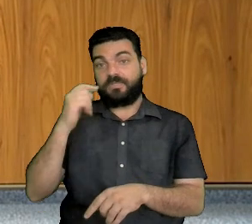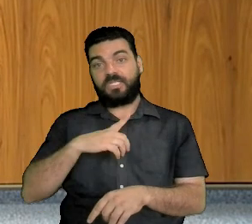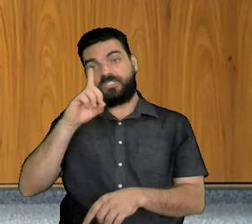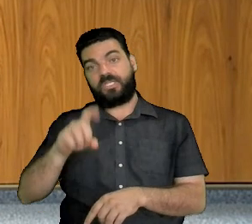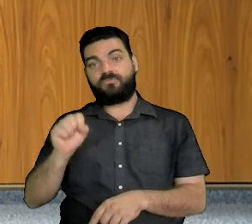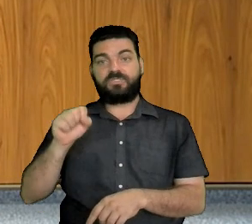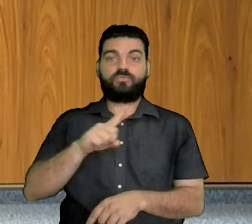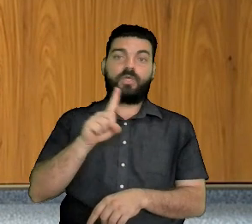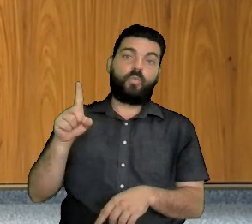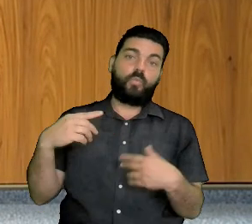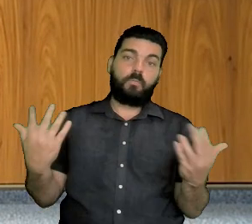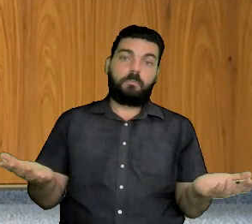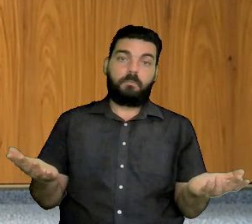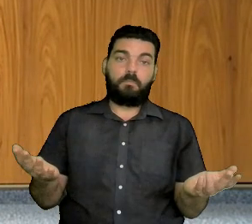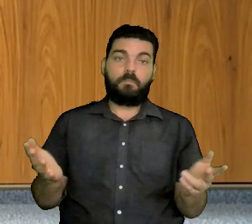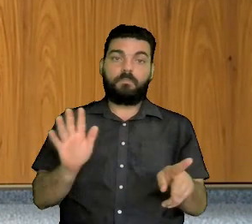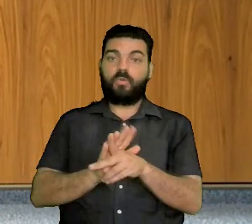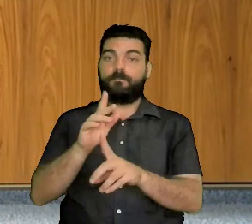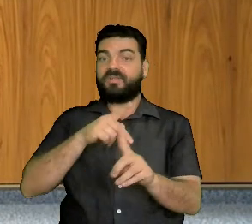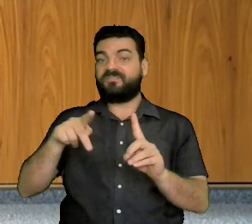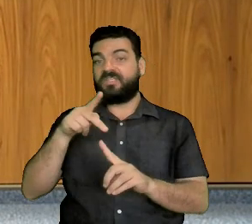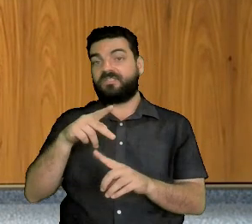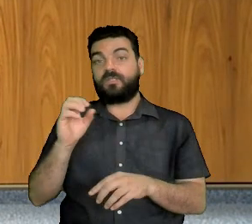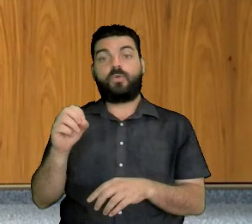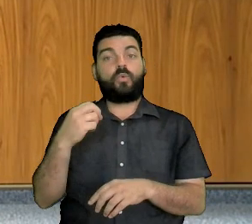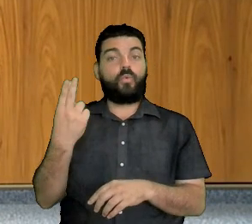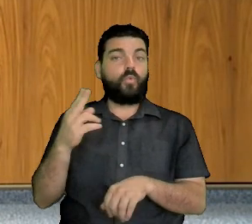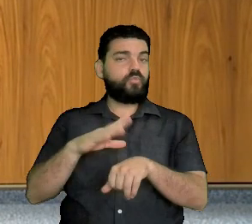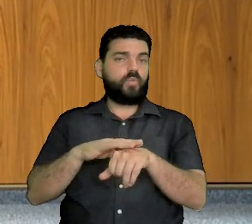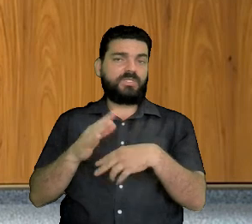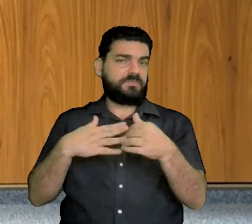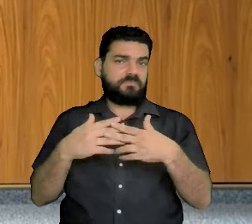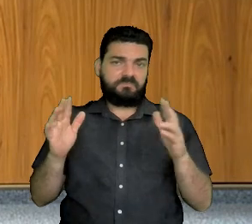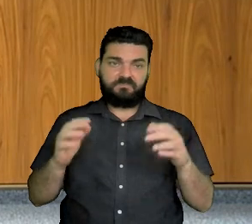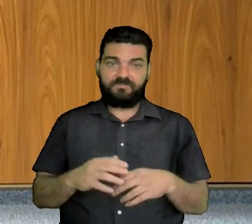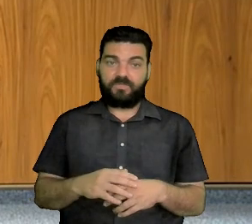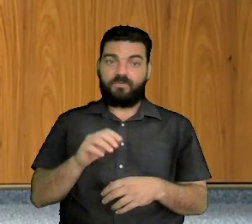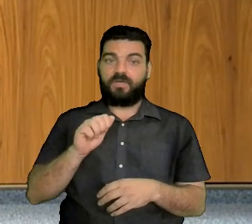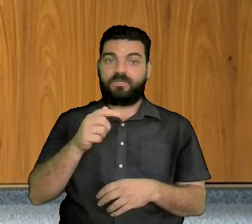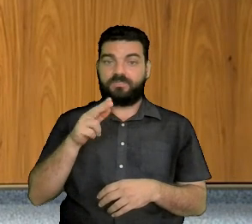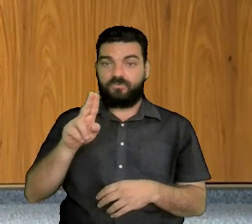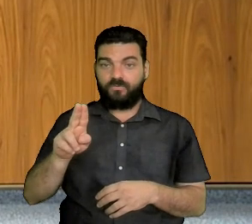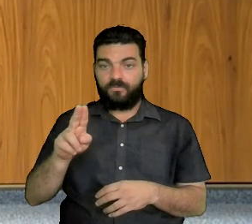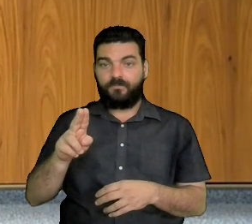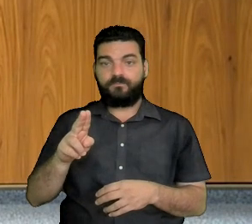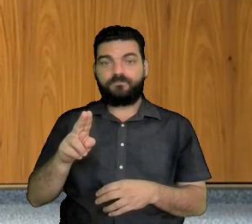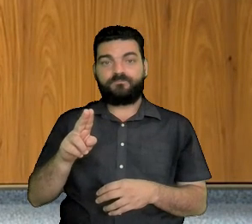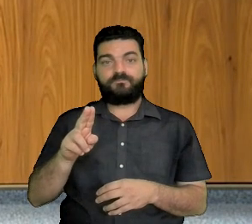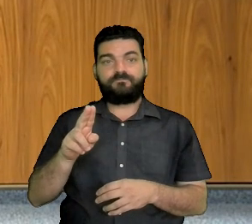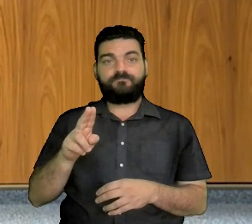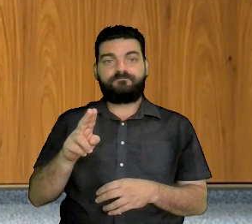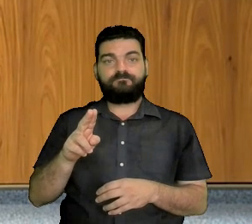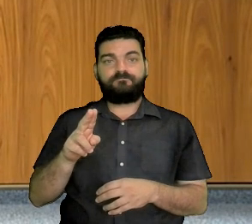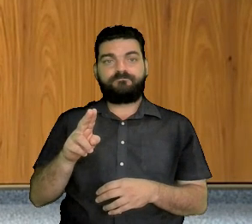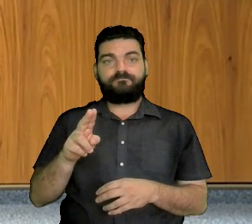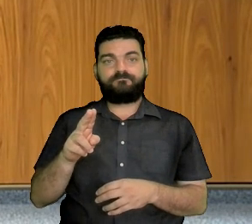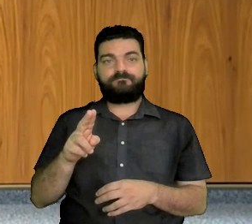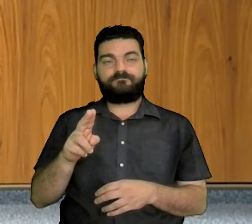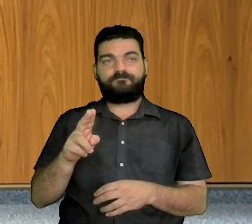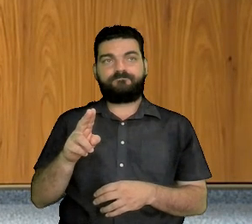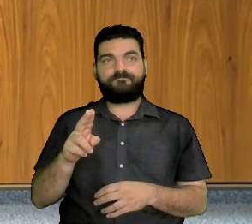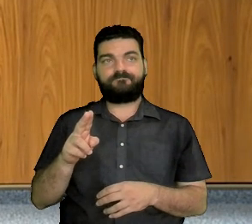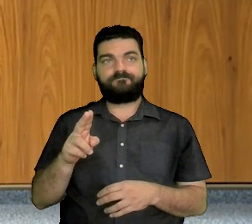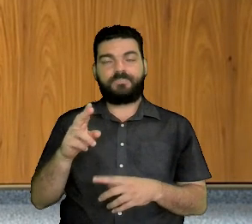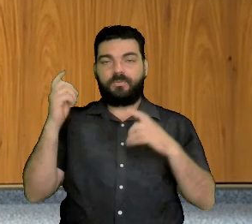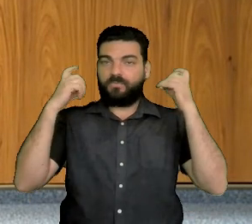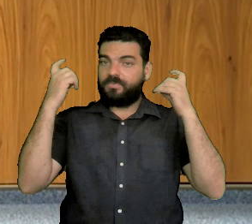não a um benefício previdenciário ou até assistencial. Então, a AGU ela está vamos dizer assim, todas as suas